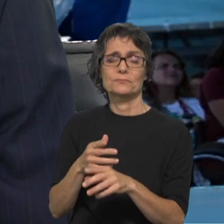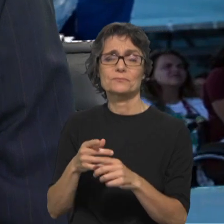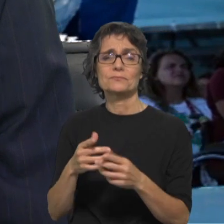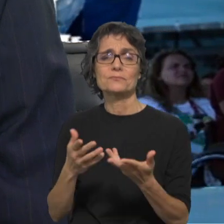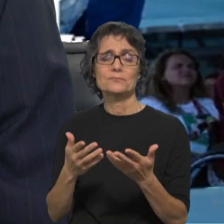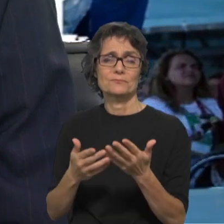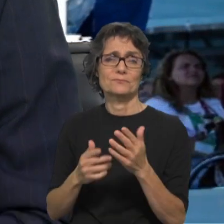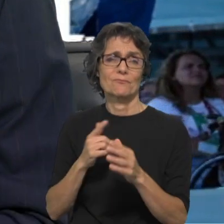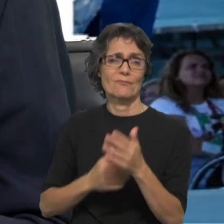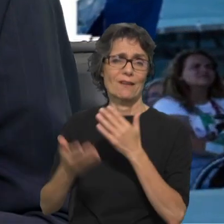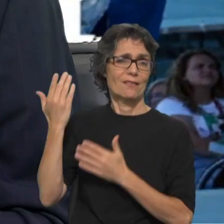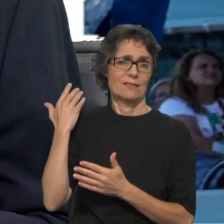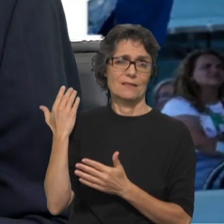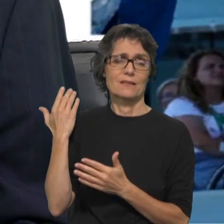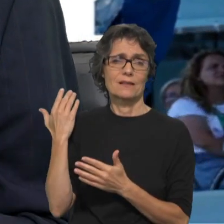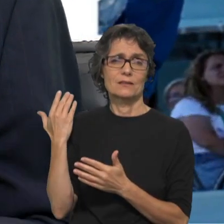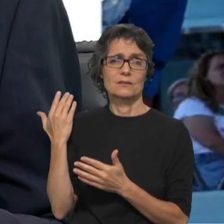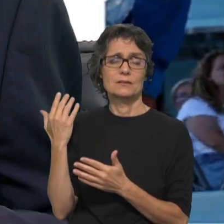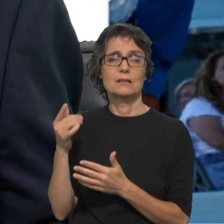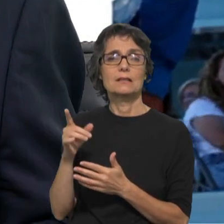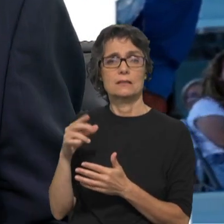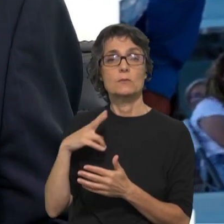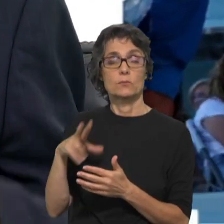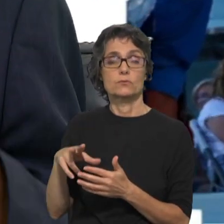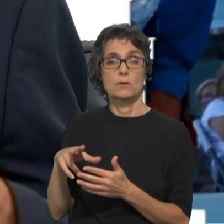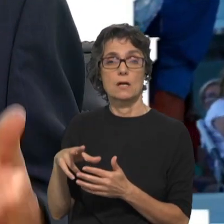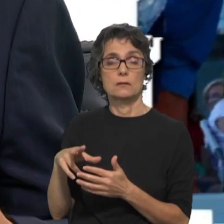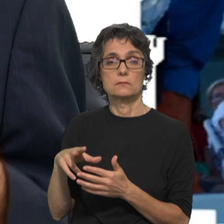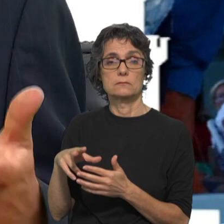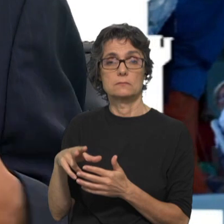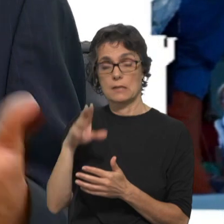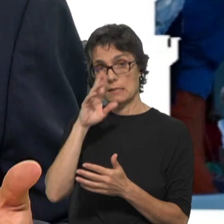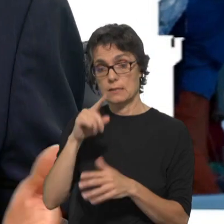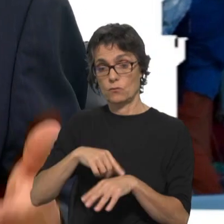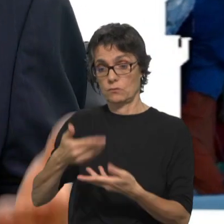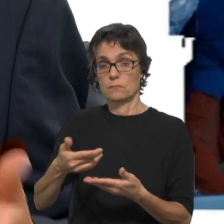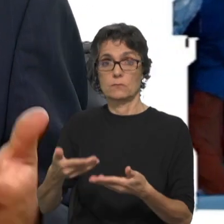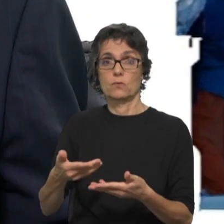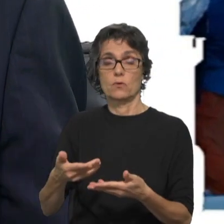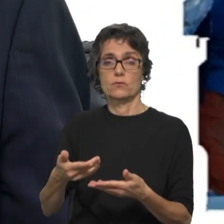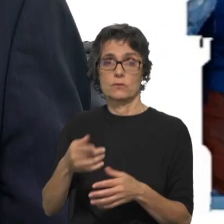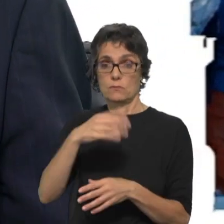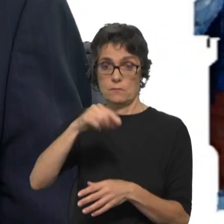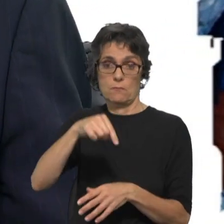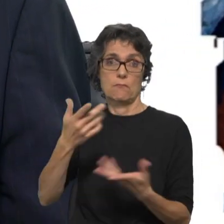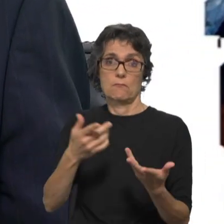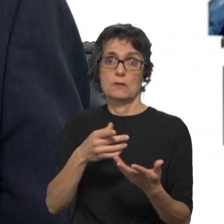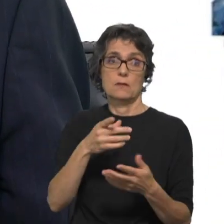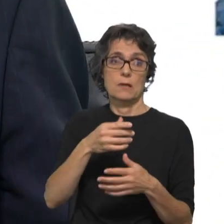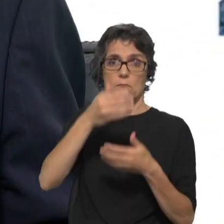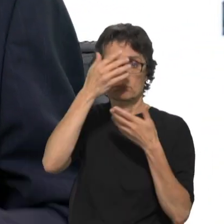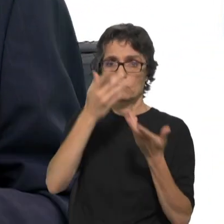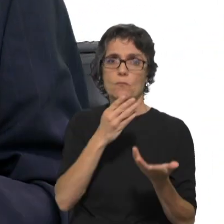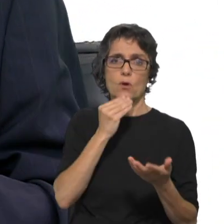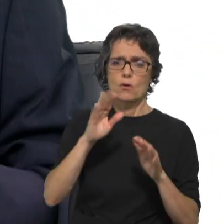moderno, e Portugal, sob esse ponto de vista, de facto, teve a presença como sabemos, de judeus, de muçulmanos,